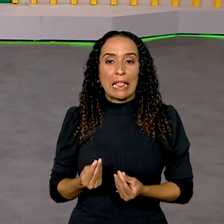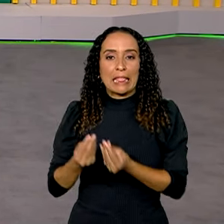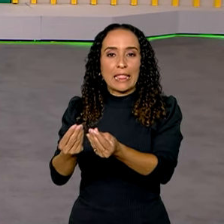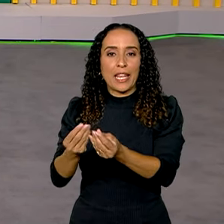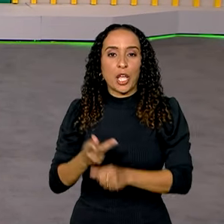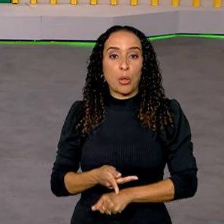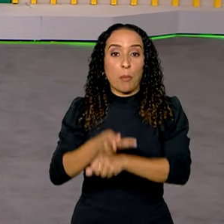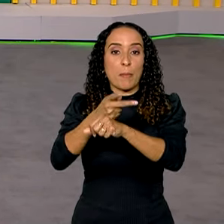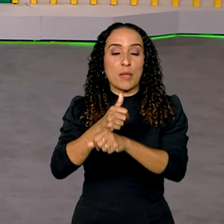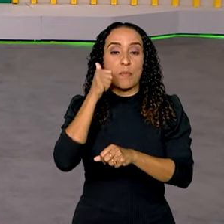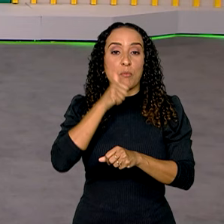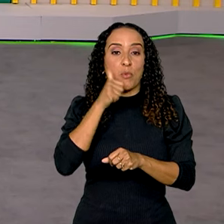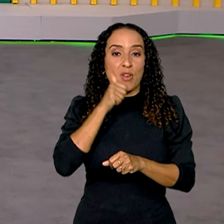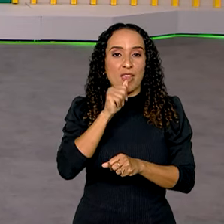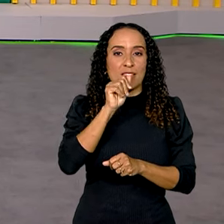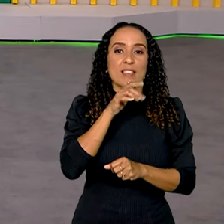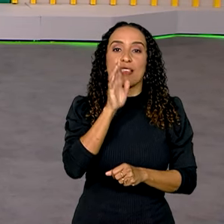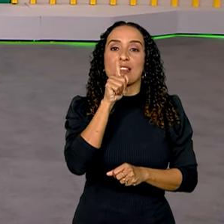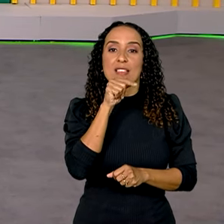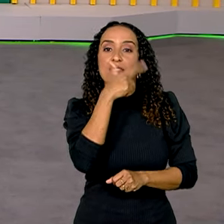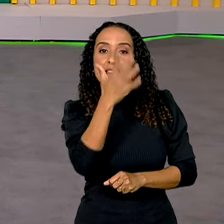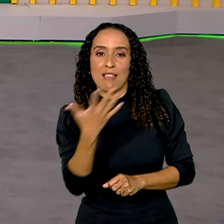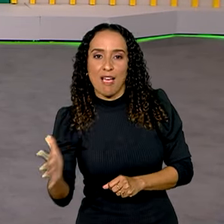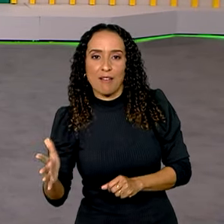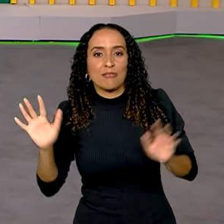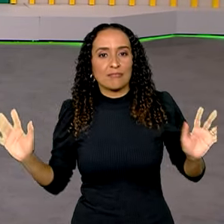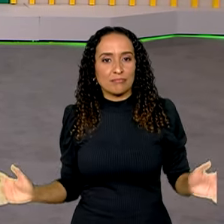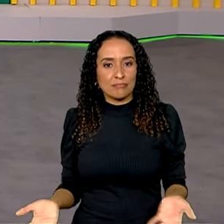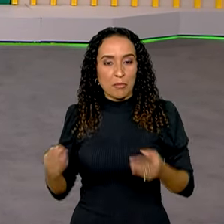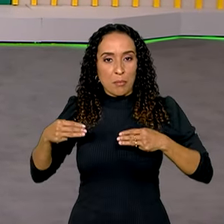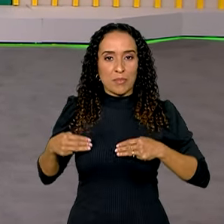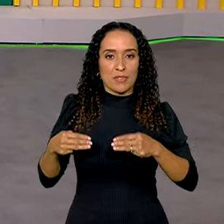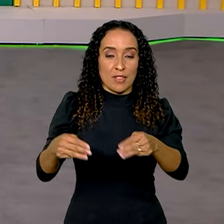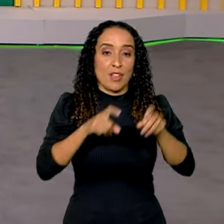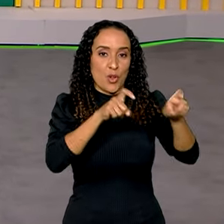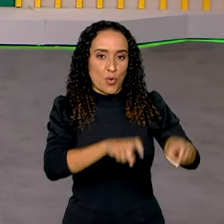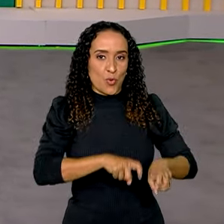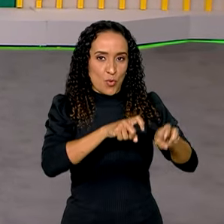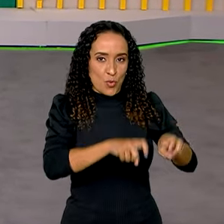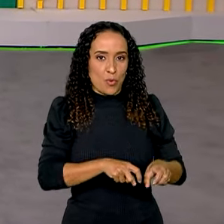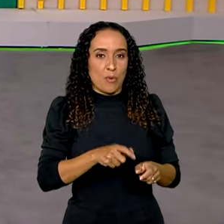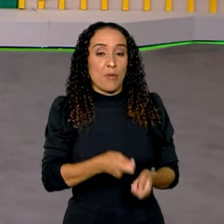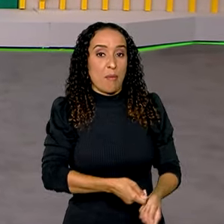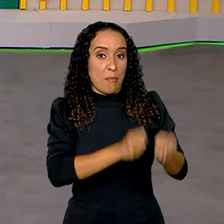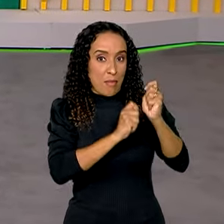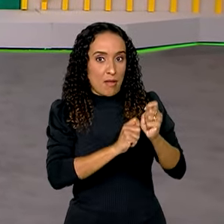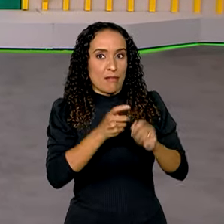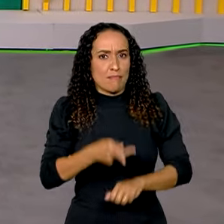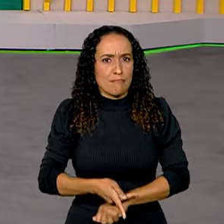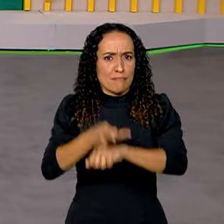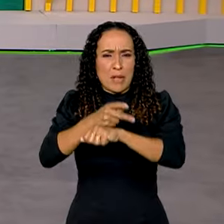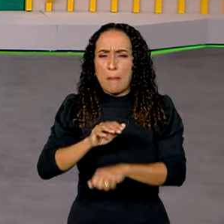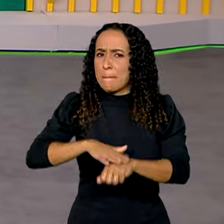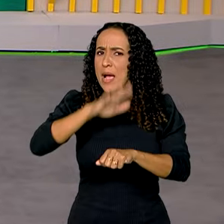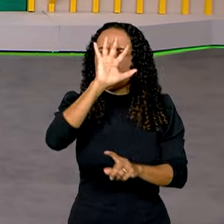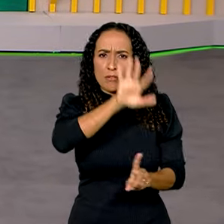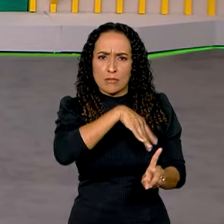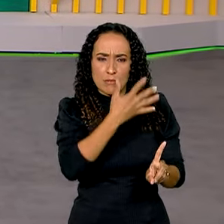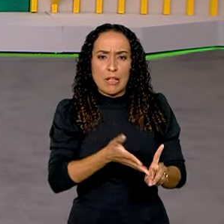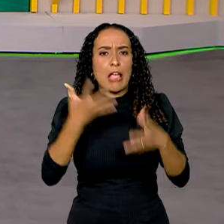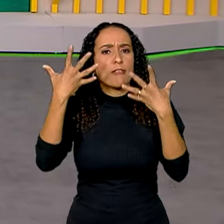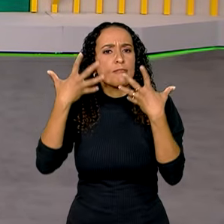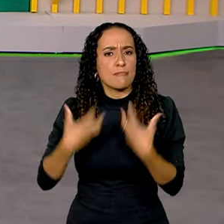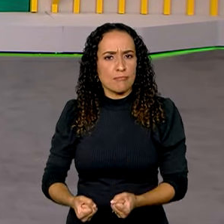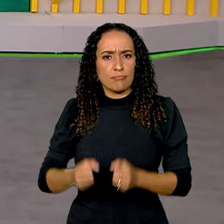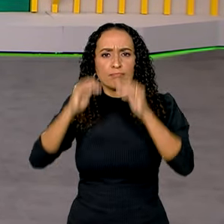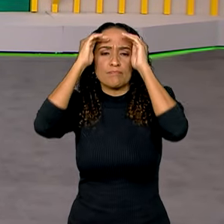Prêmio Mulheres das Águas. Promovida pelo Ministério da Aquicultura e Pesca, a premiação é mais que uma homenagem. É o